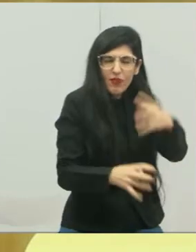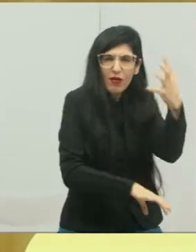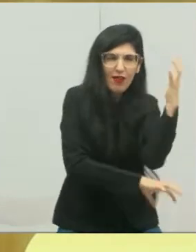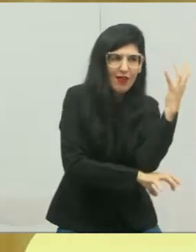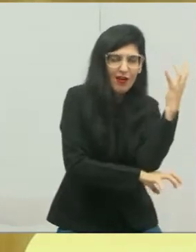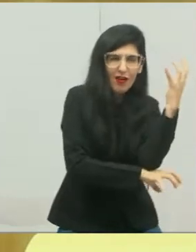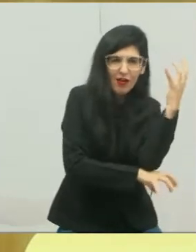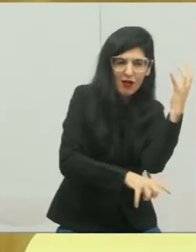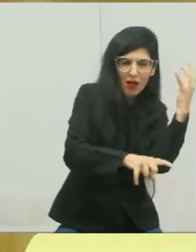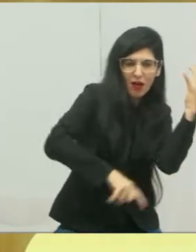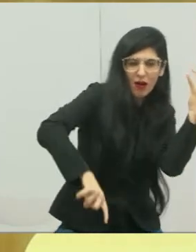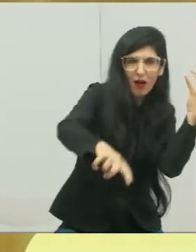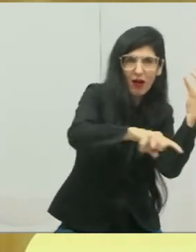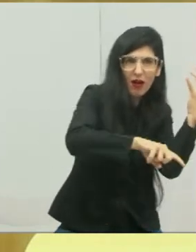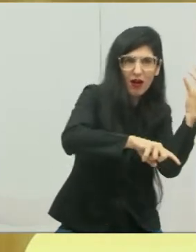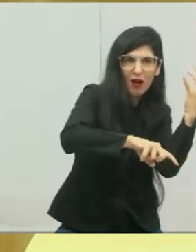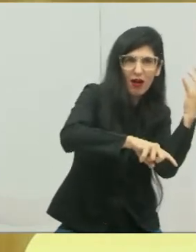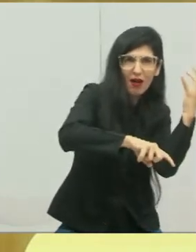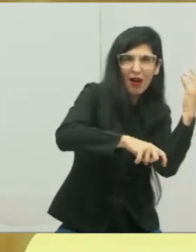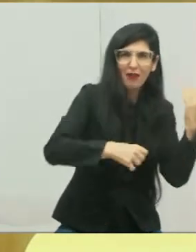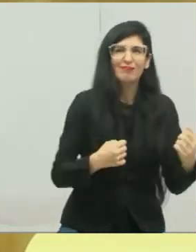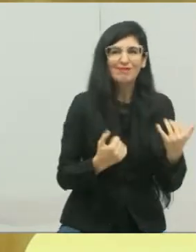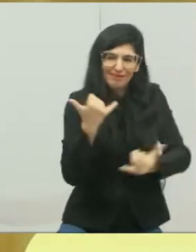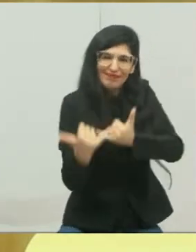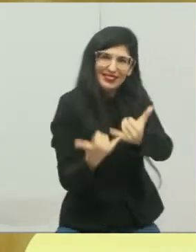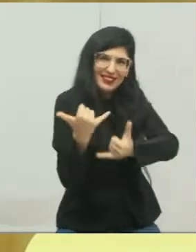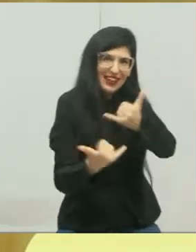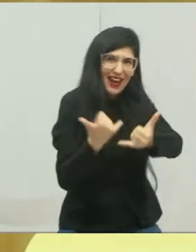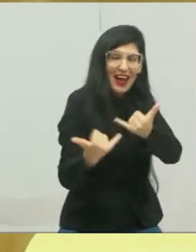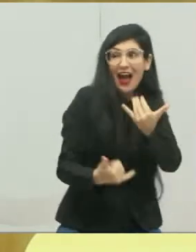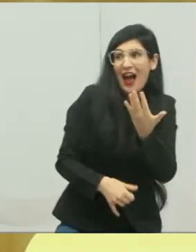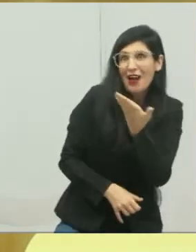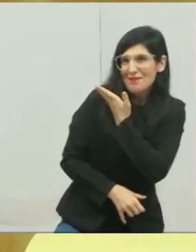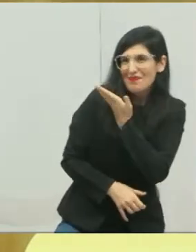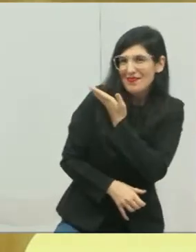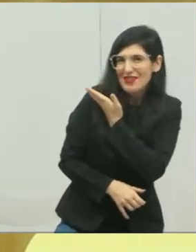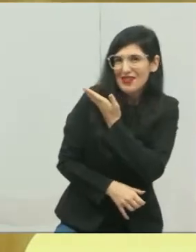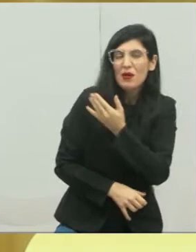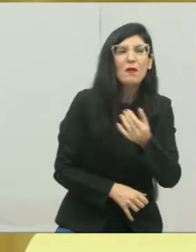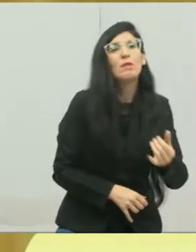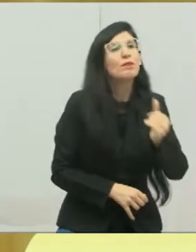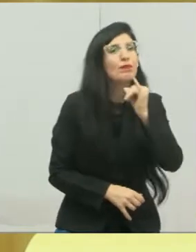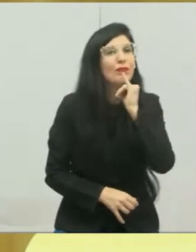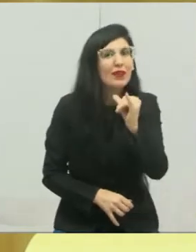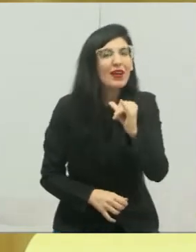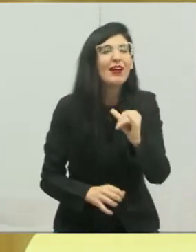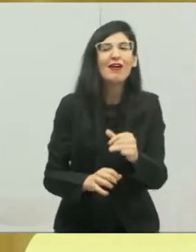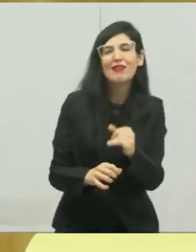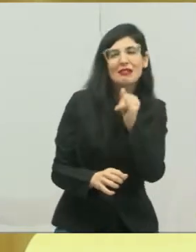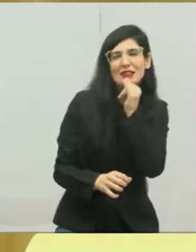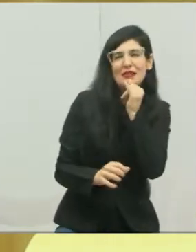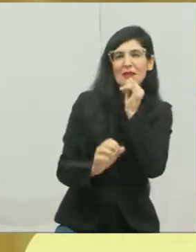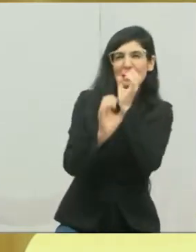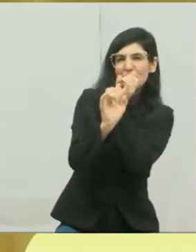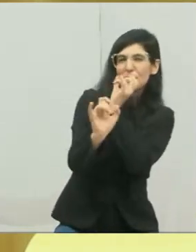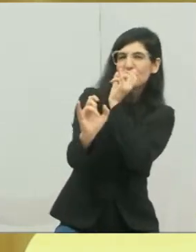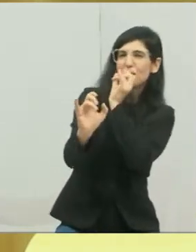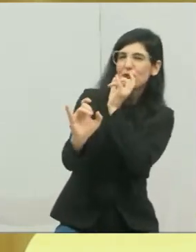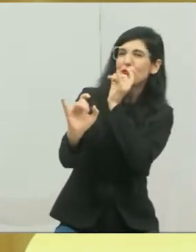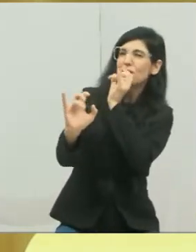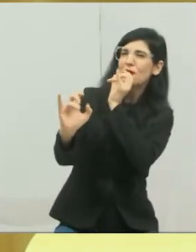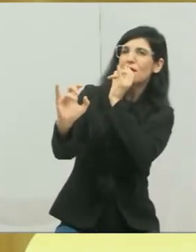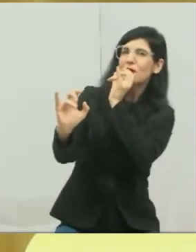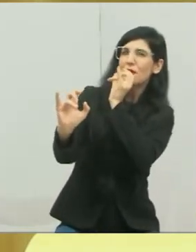se dirigem aos colegas, dizendo: tocamos flauta para vós e